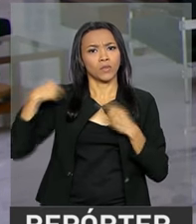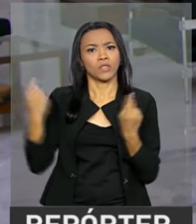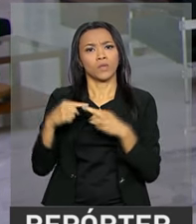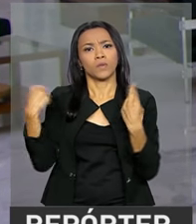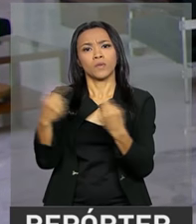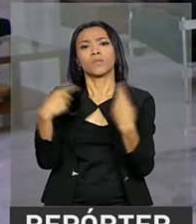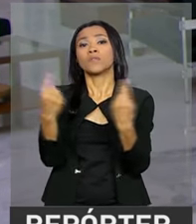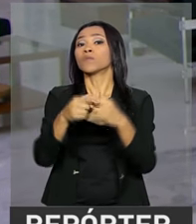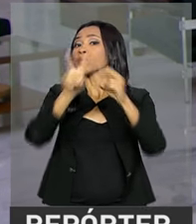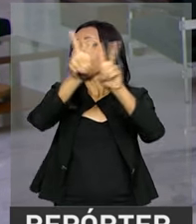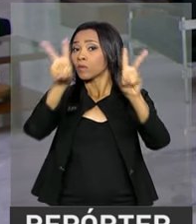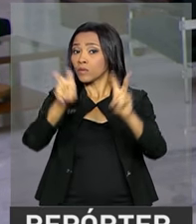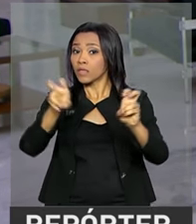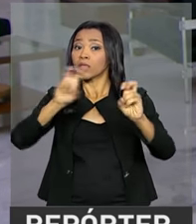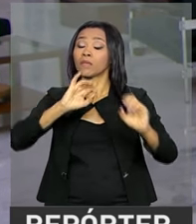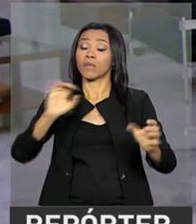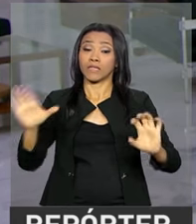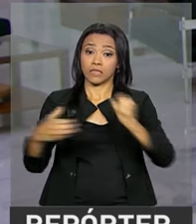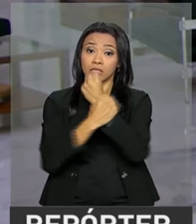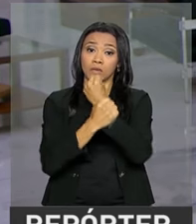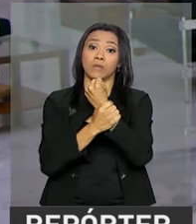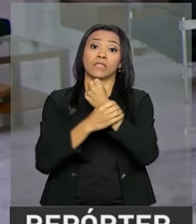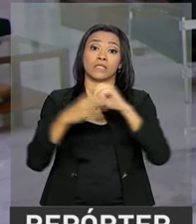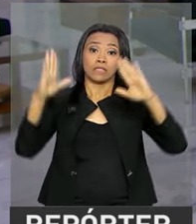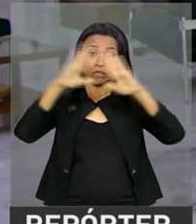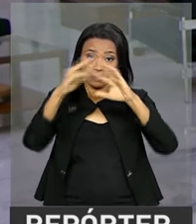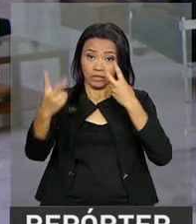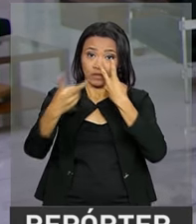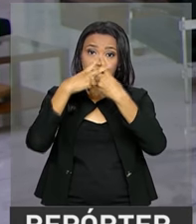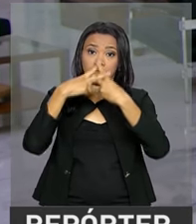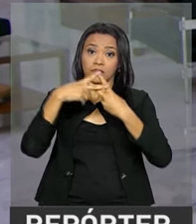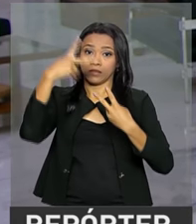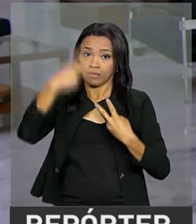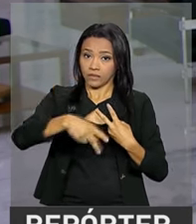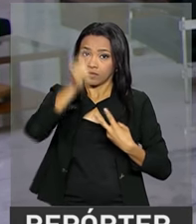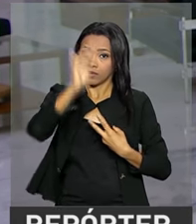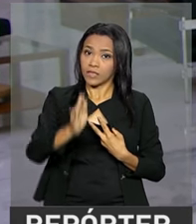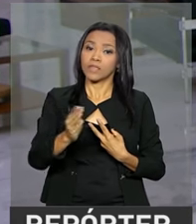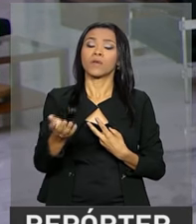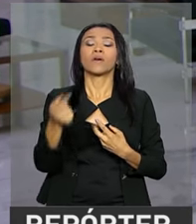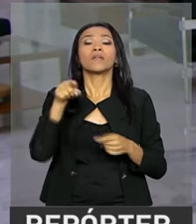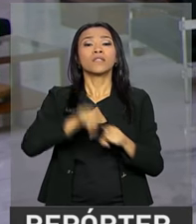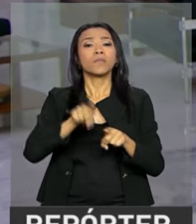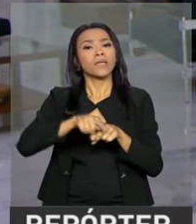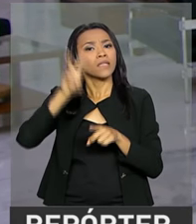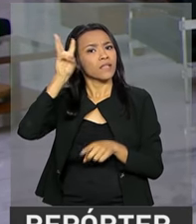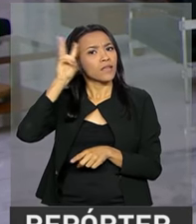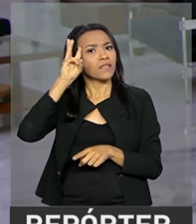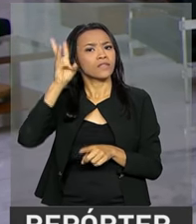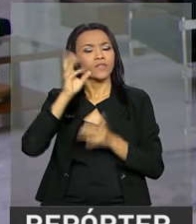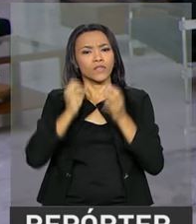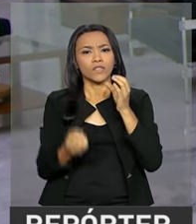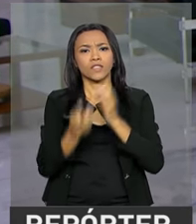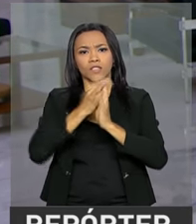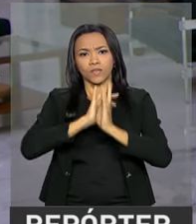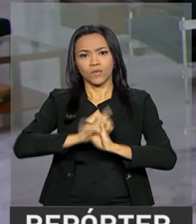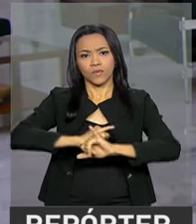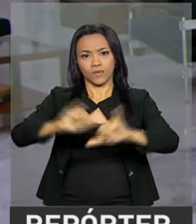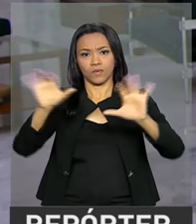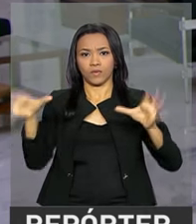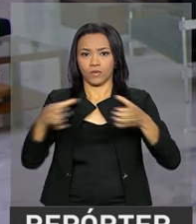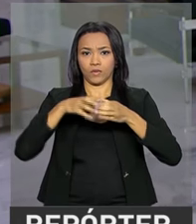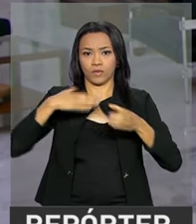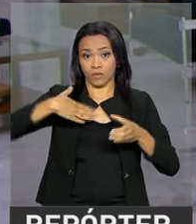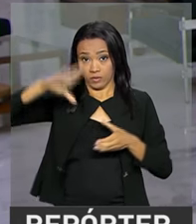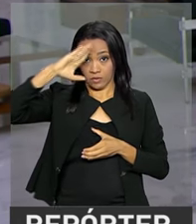sistema penitenciário no Brasil e a segurança pública. Uma das decisões que foram tomadas foi na terça-feira a autorização para que as Forças Armadas possam